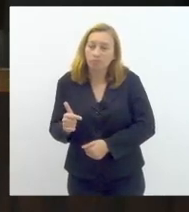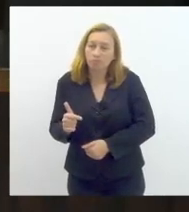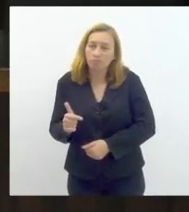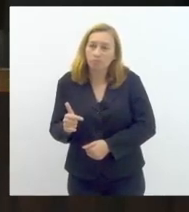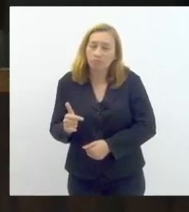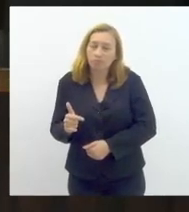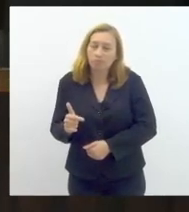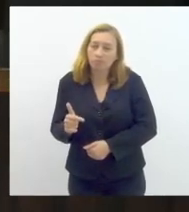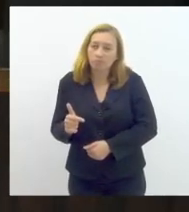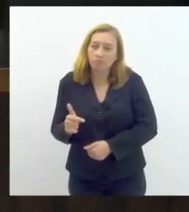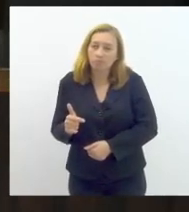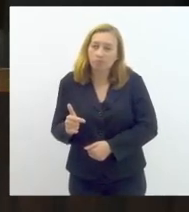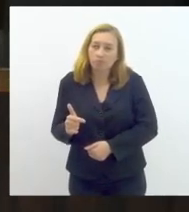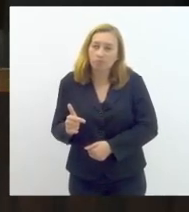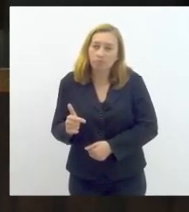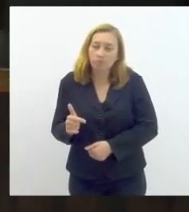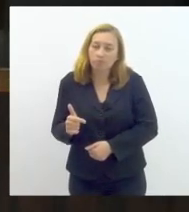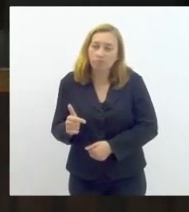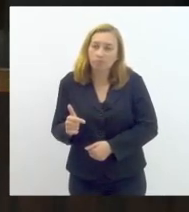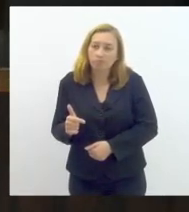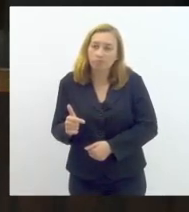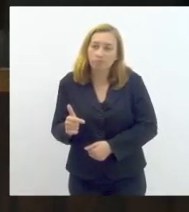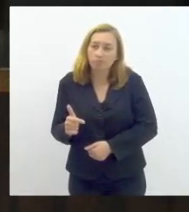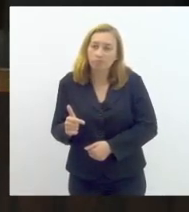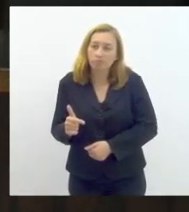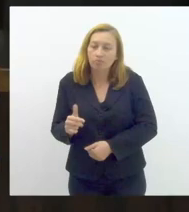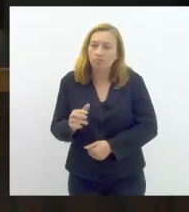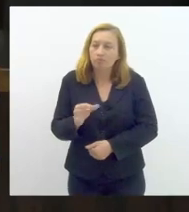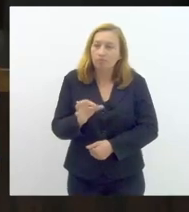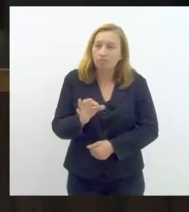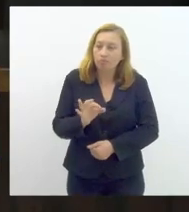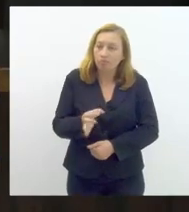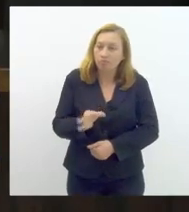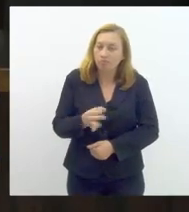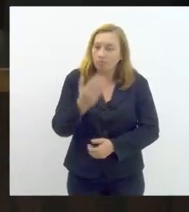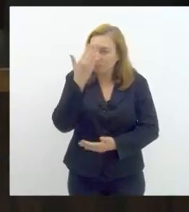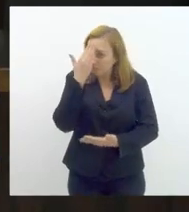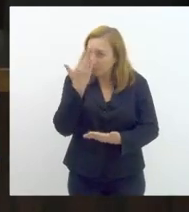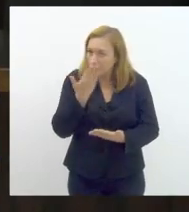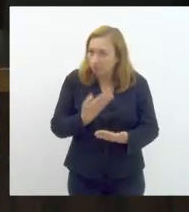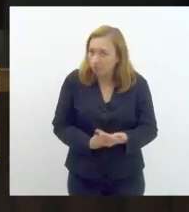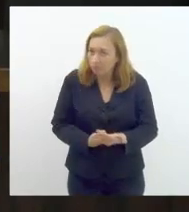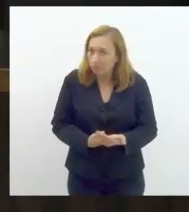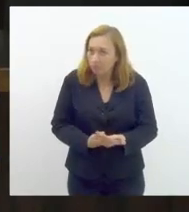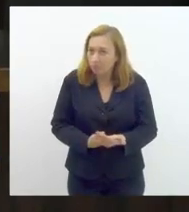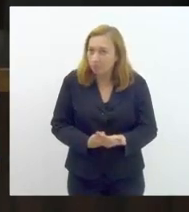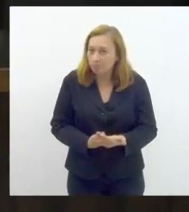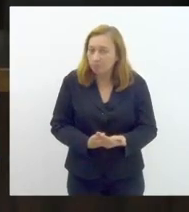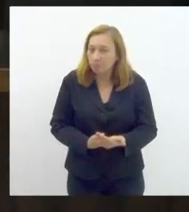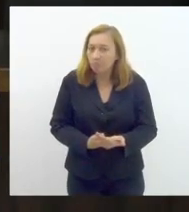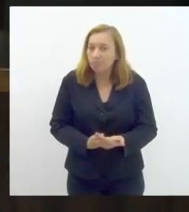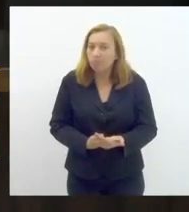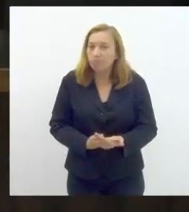Então, a gente, de certo modo, eu acredito, né,